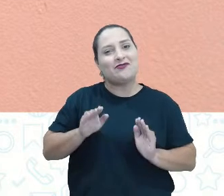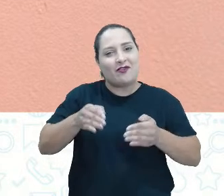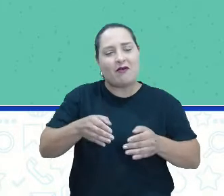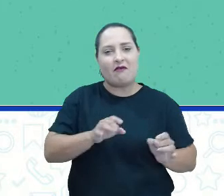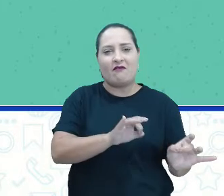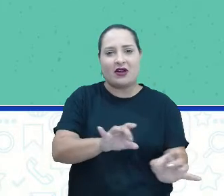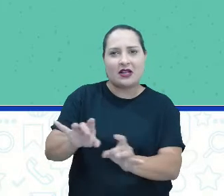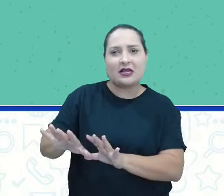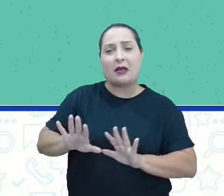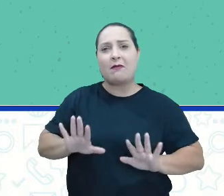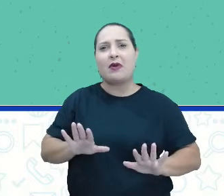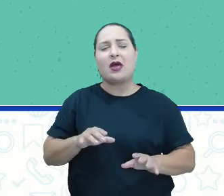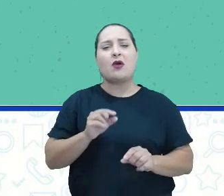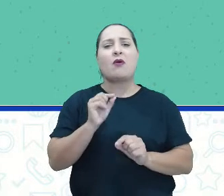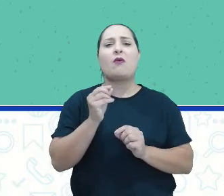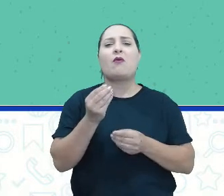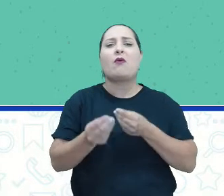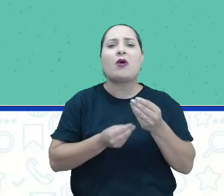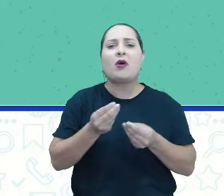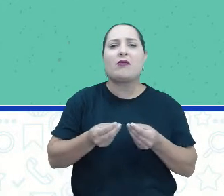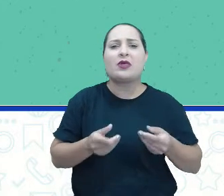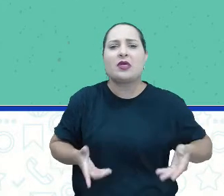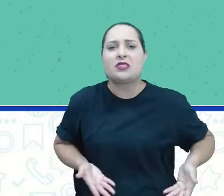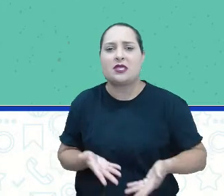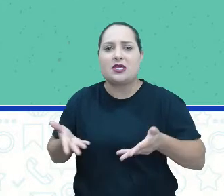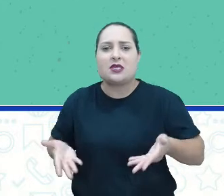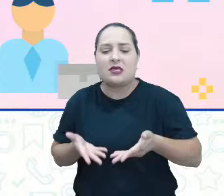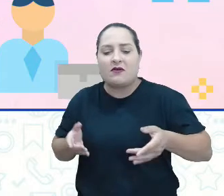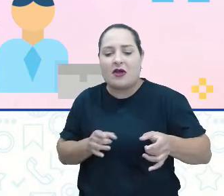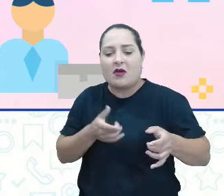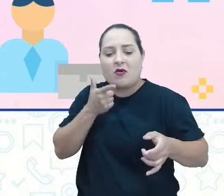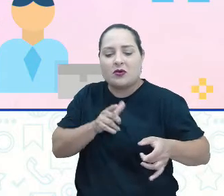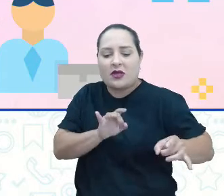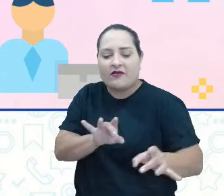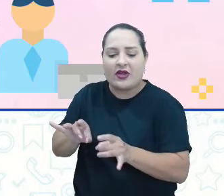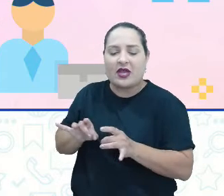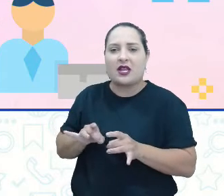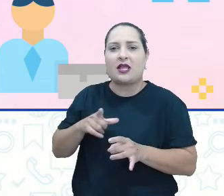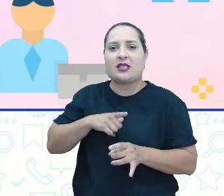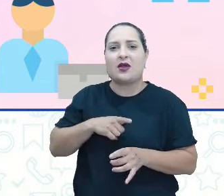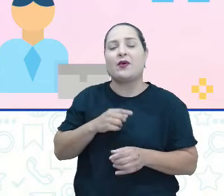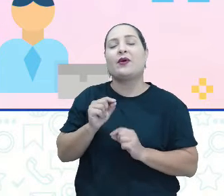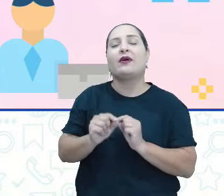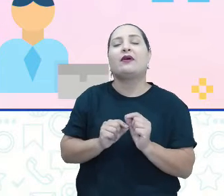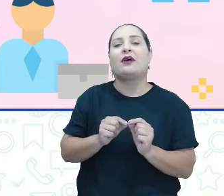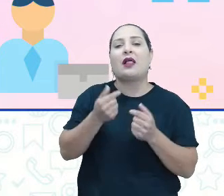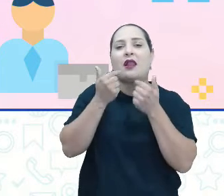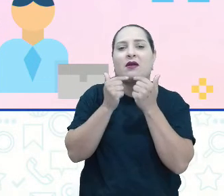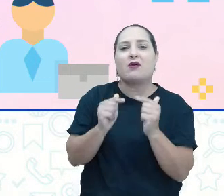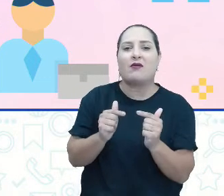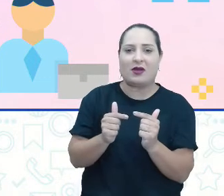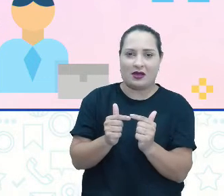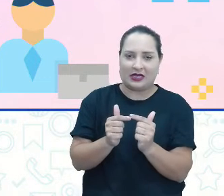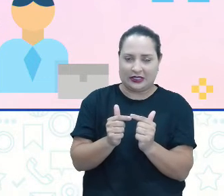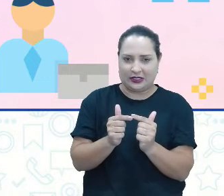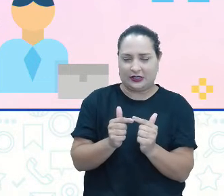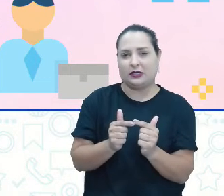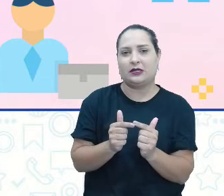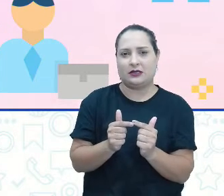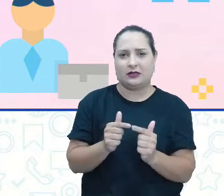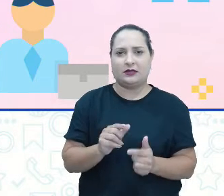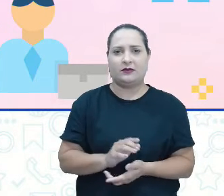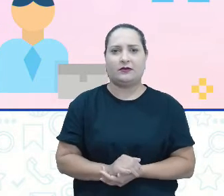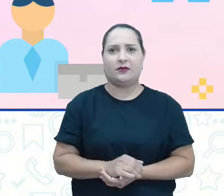convencer? Usando a função apelativa da linguagem, e essa a gente vai conhecer agora. A função apelativa da linguagem,